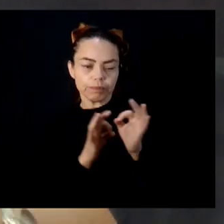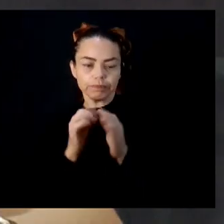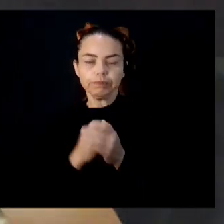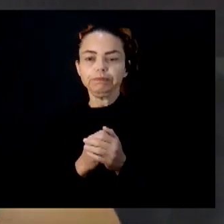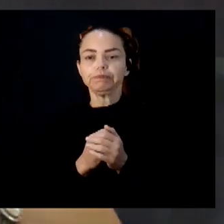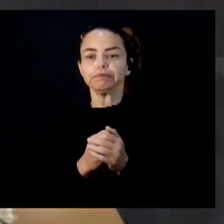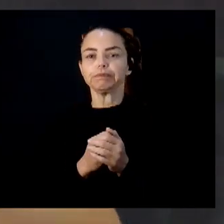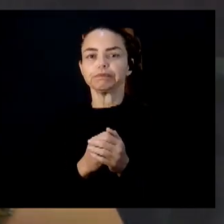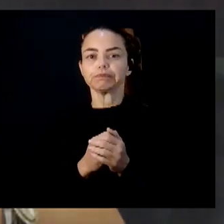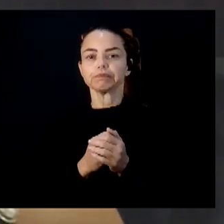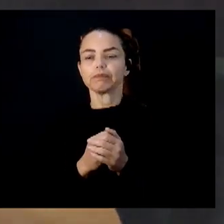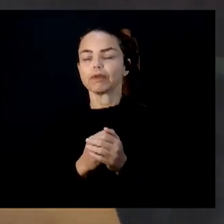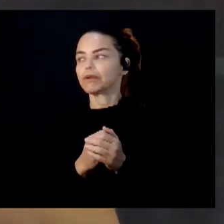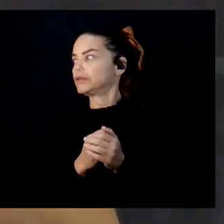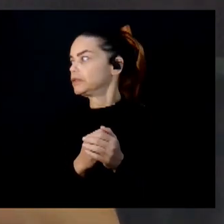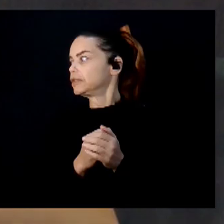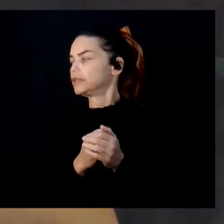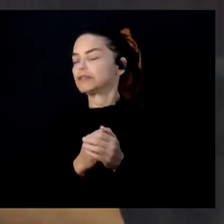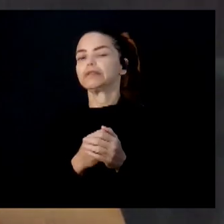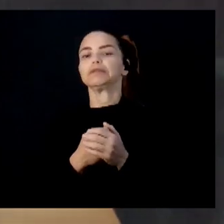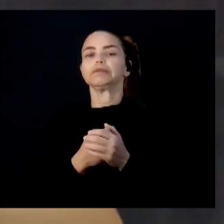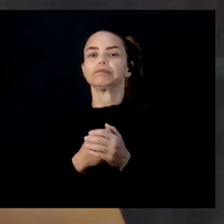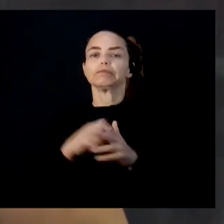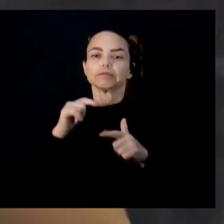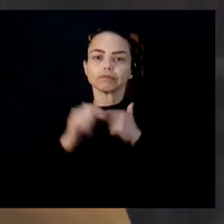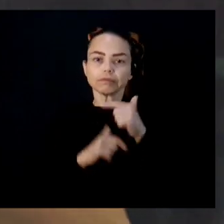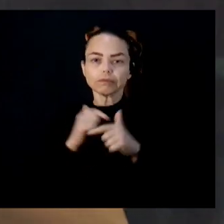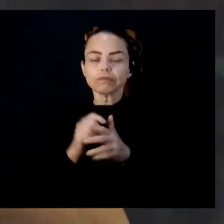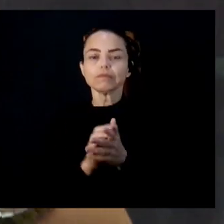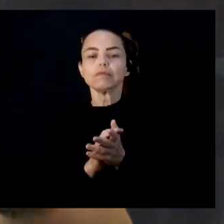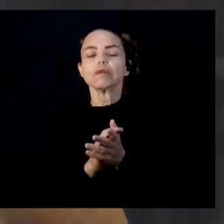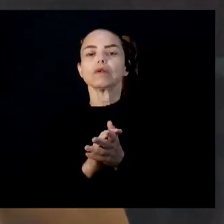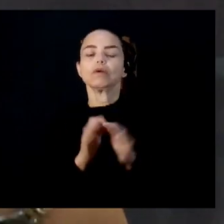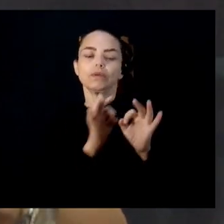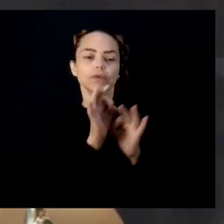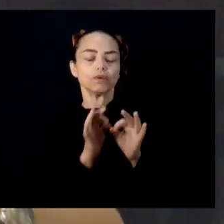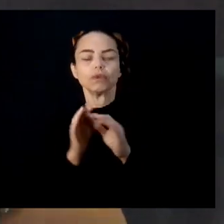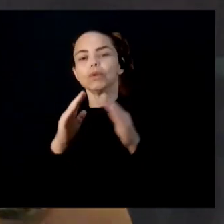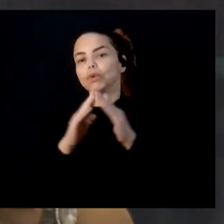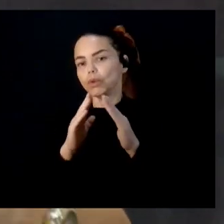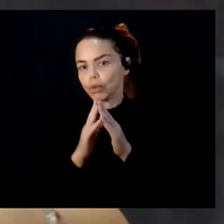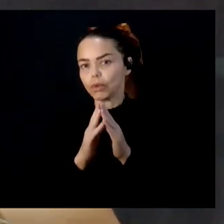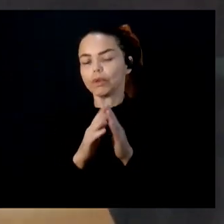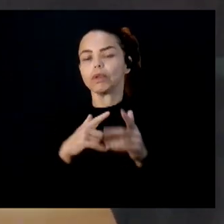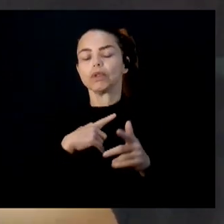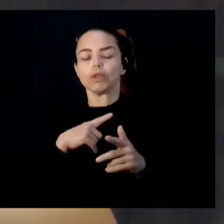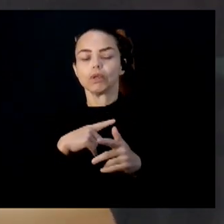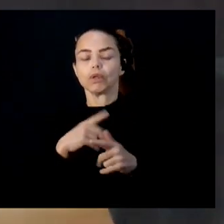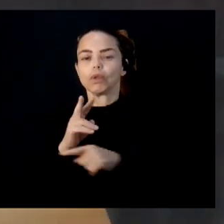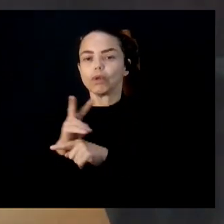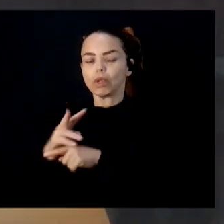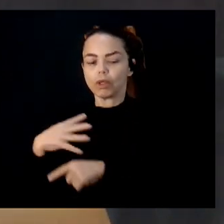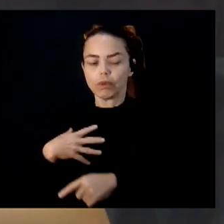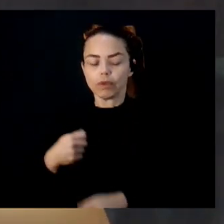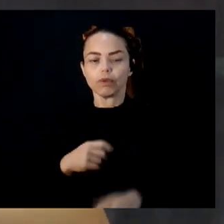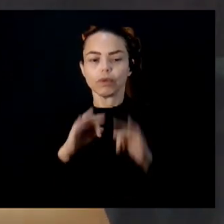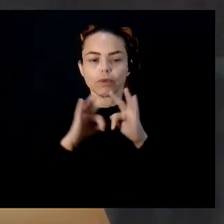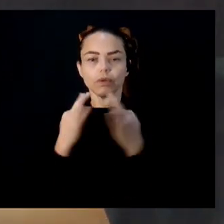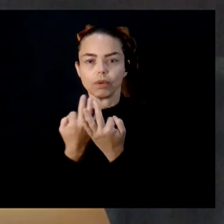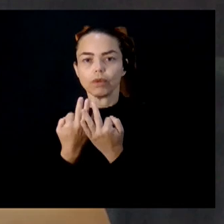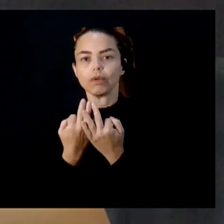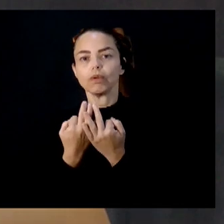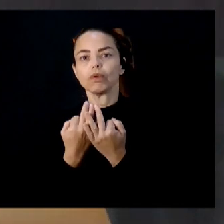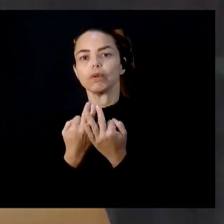as demandas, as atividades, a organização do lar, a organização se tiver os filhos, familiares, enfim. Mas tem